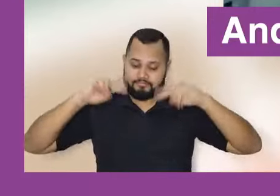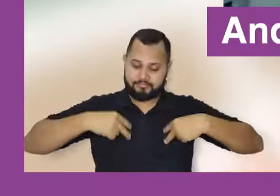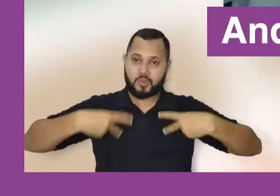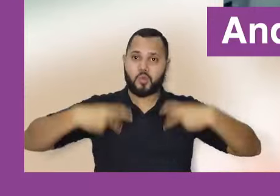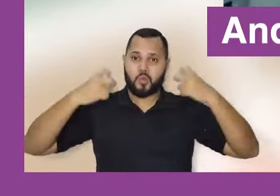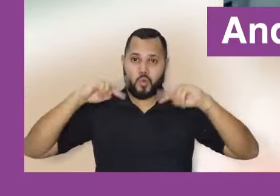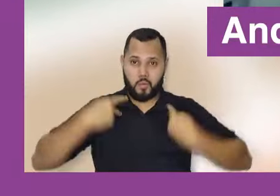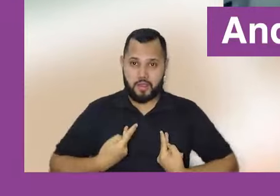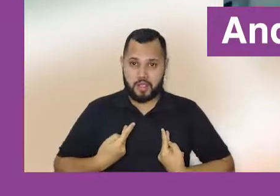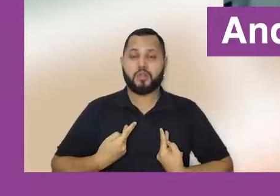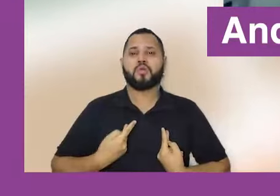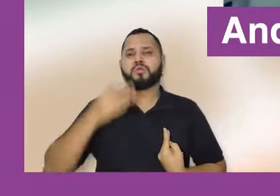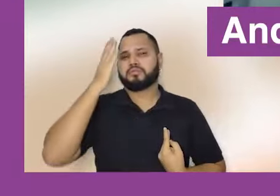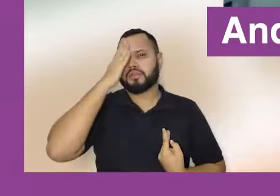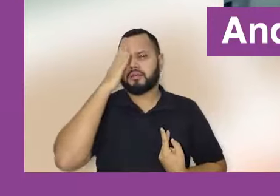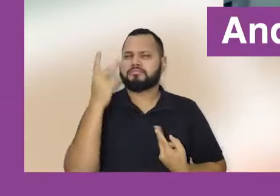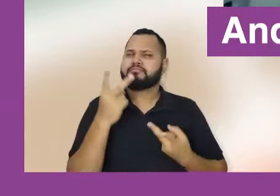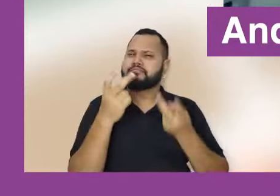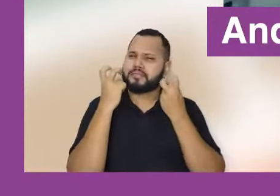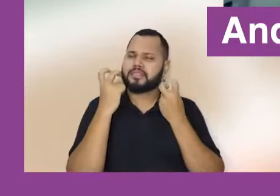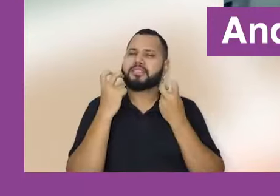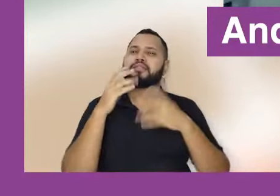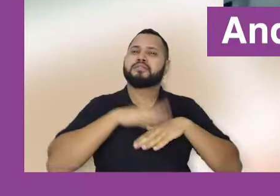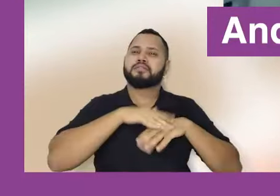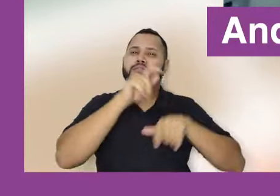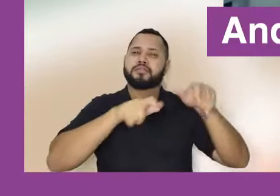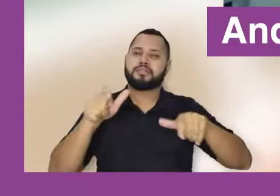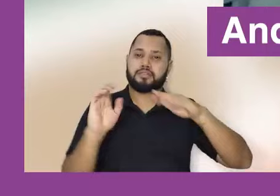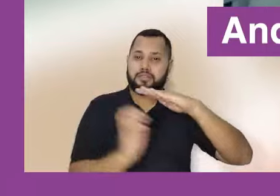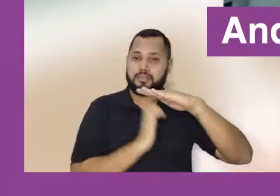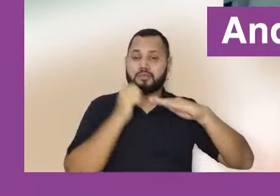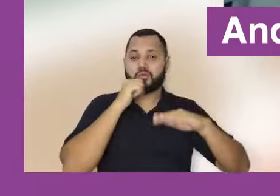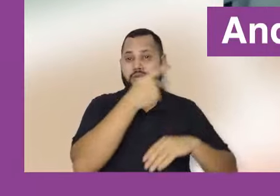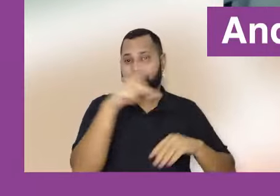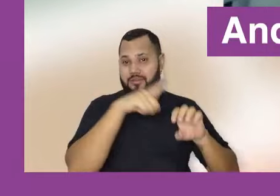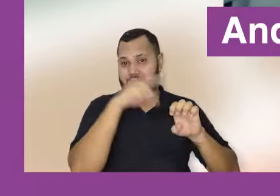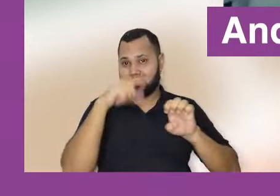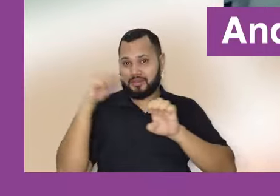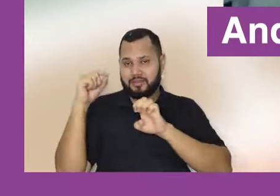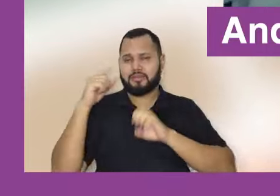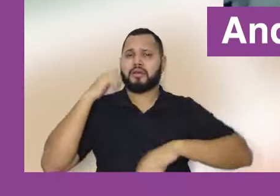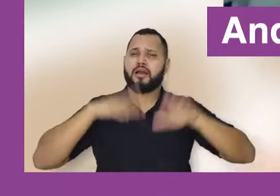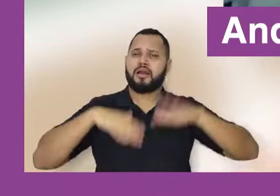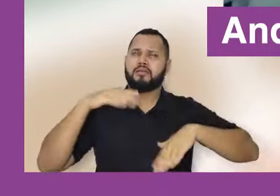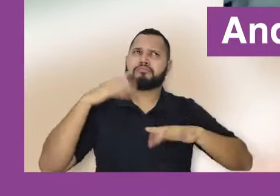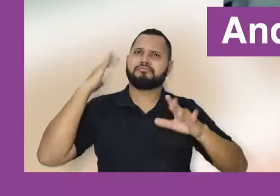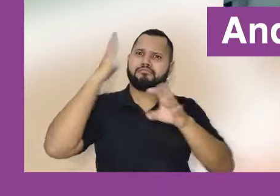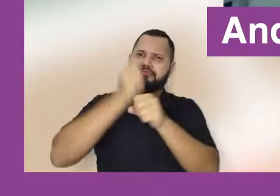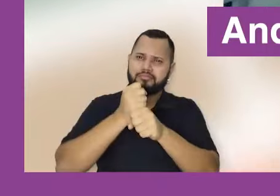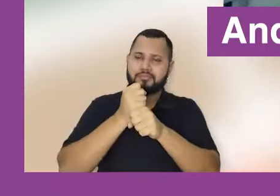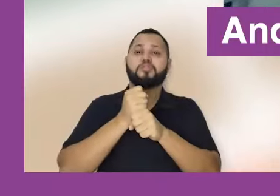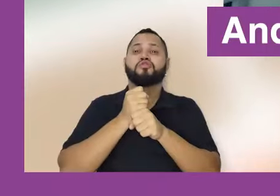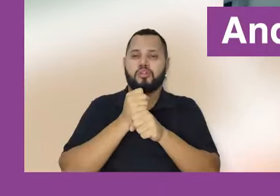humano então a gente olha para essas potenciais empreendedoras e muitas vezes faz o resgate